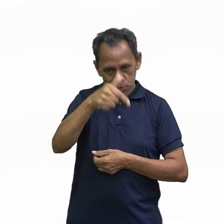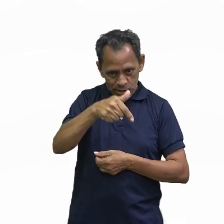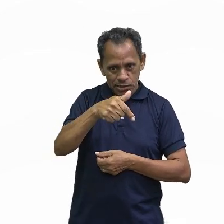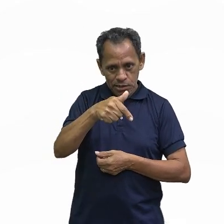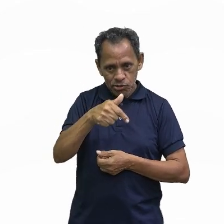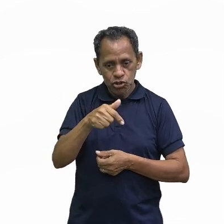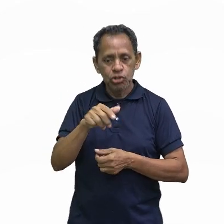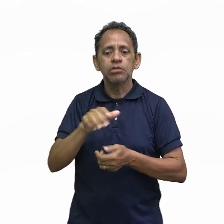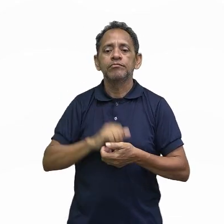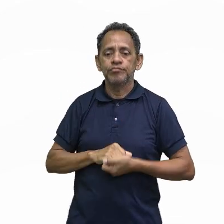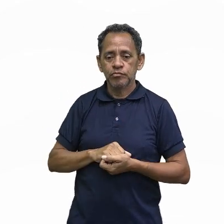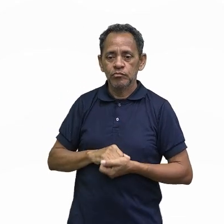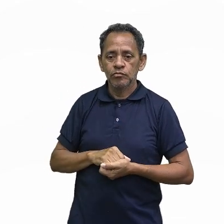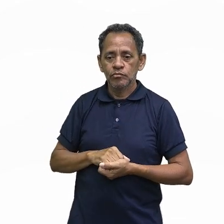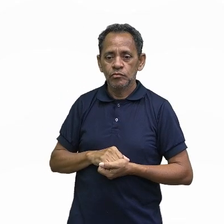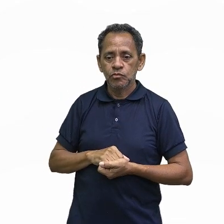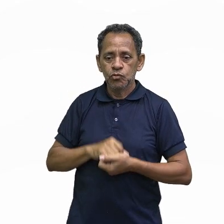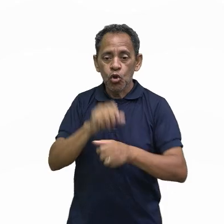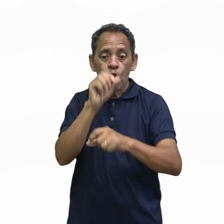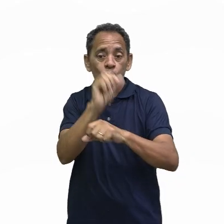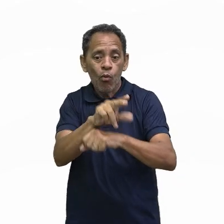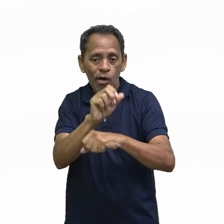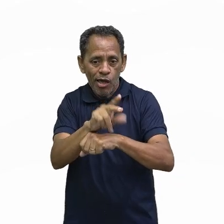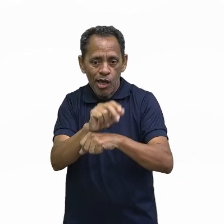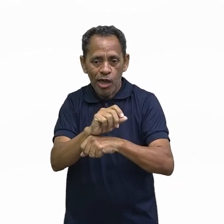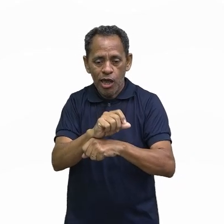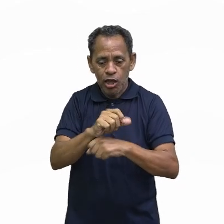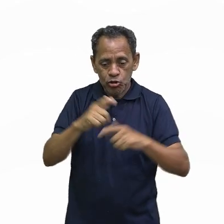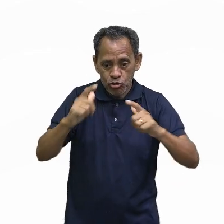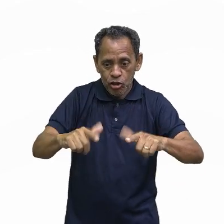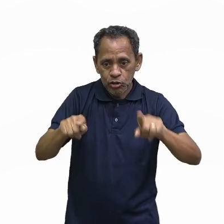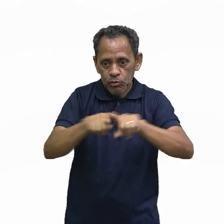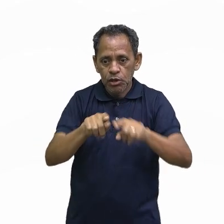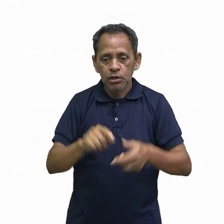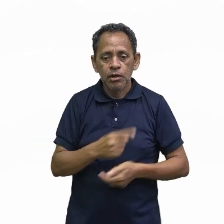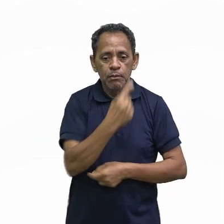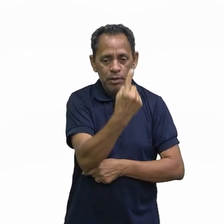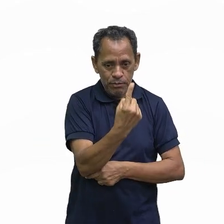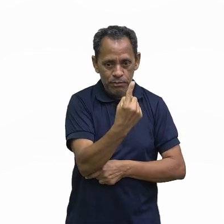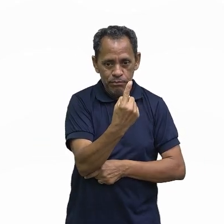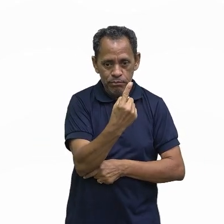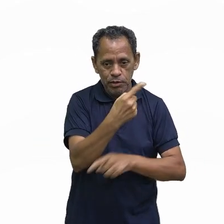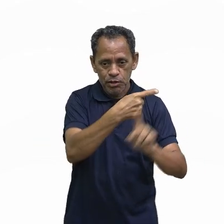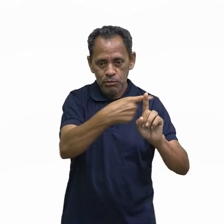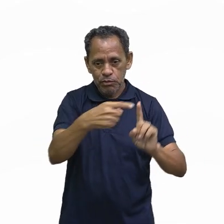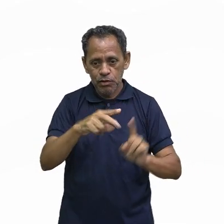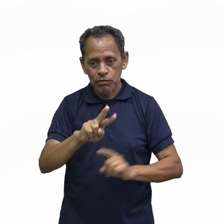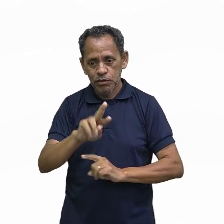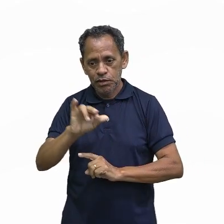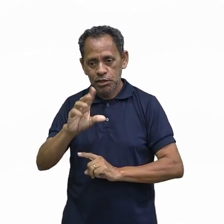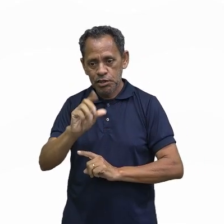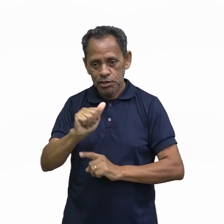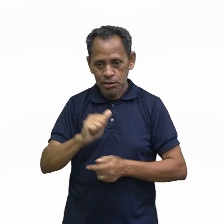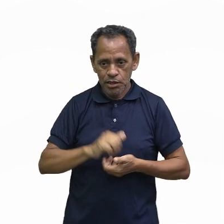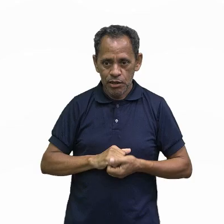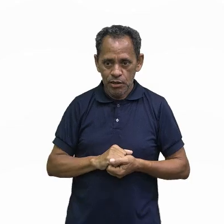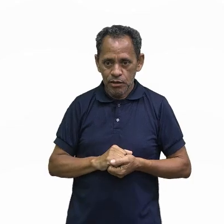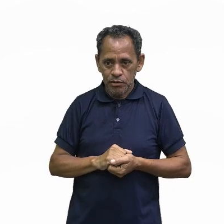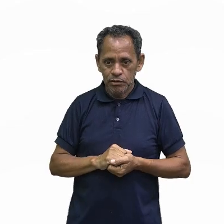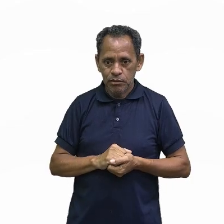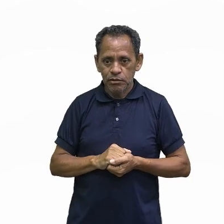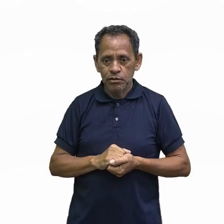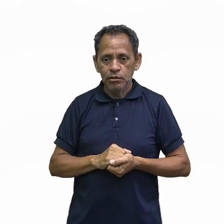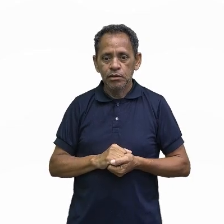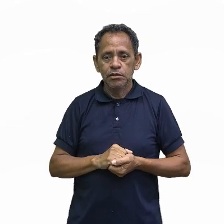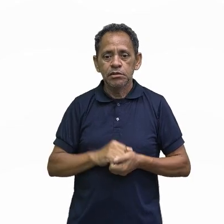que são 30 anos, né? A cada 30 anos a gente tem a primeira meia-vida do césio. Então, quer dizer